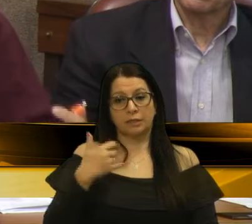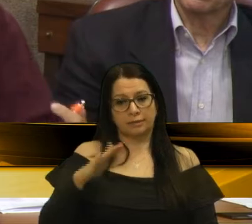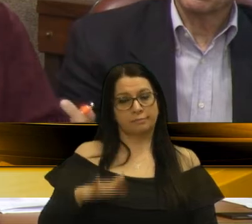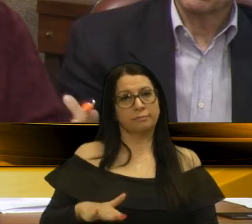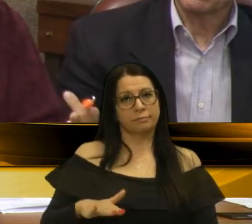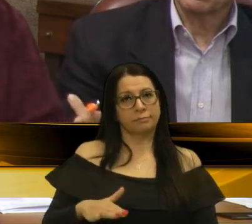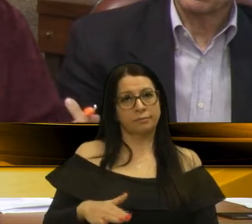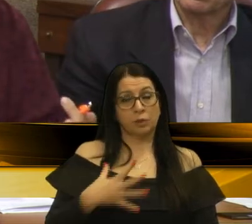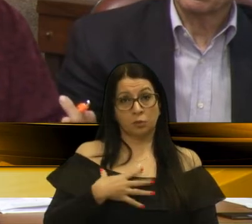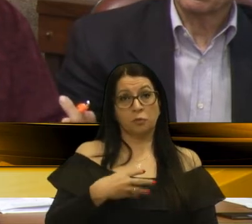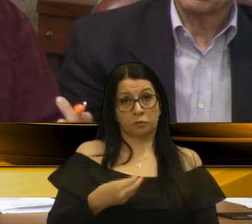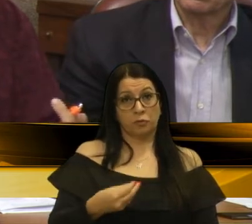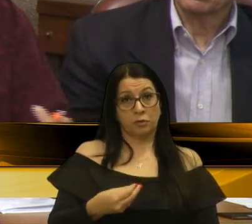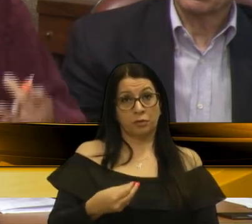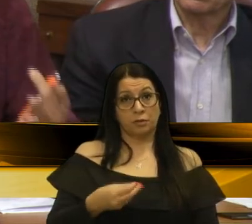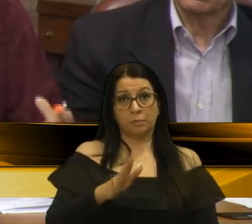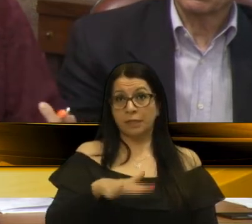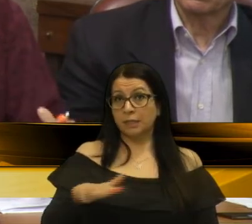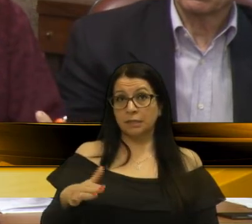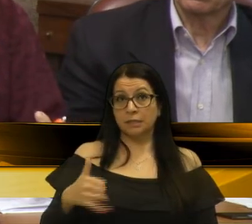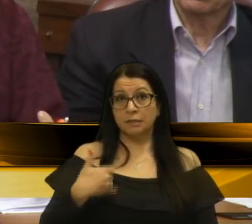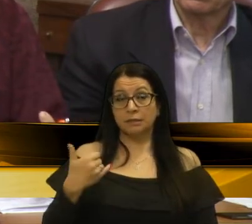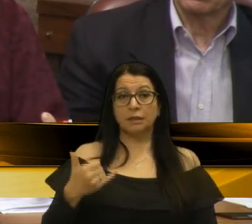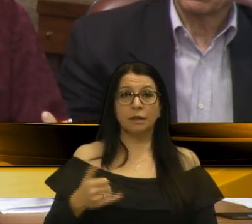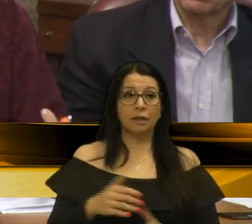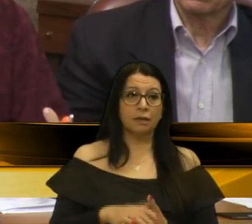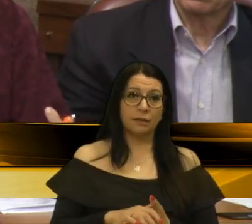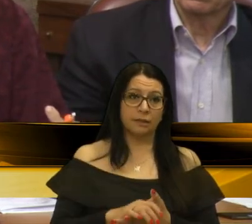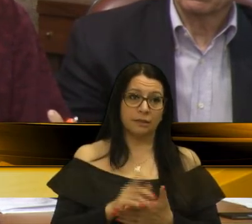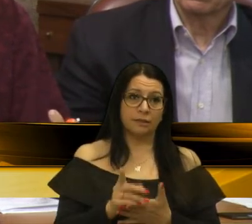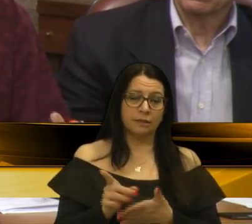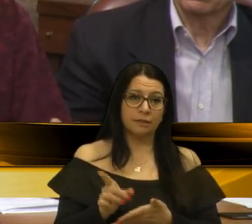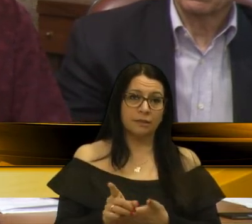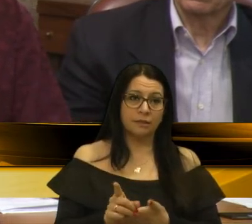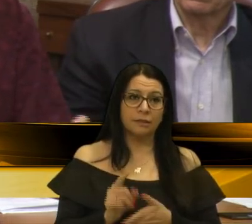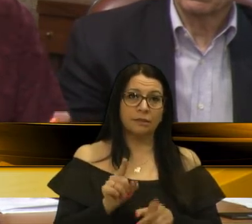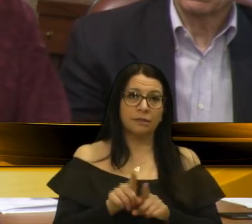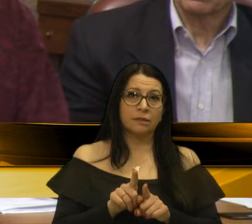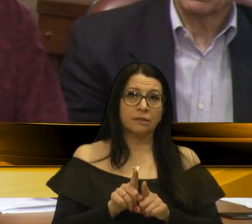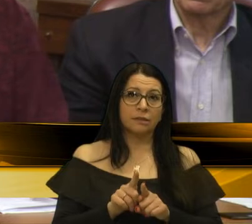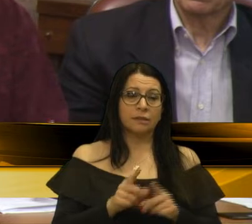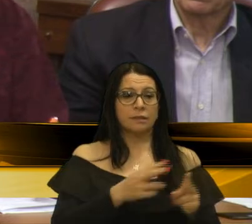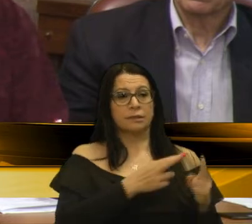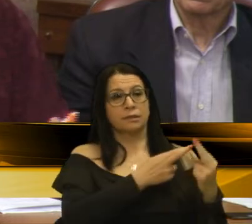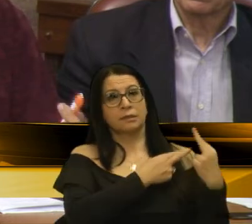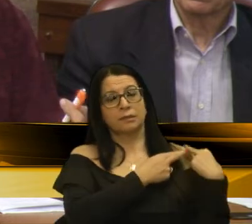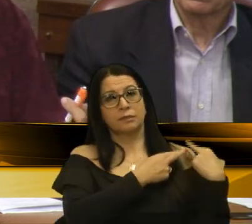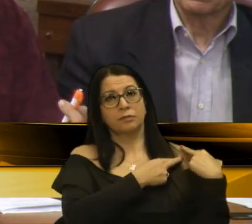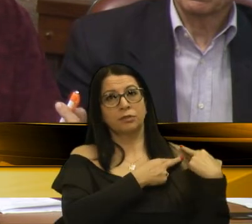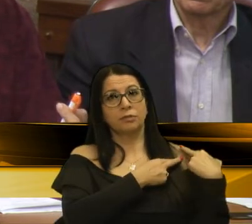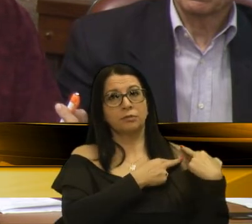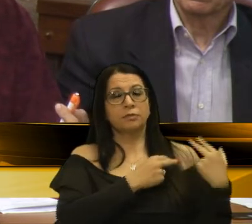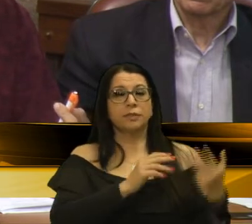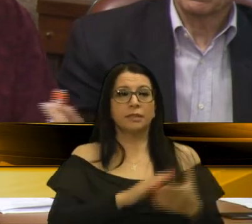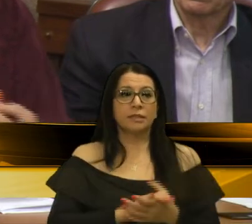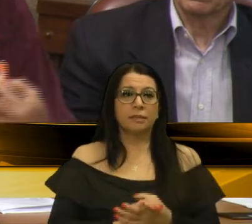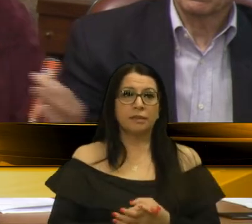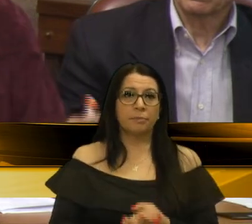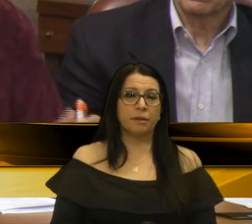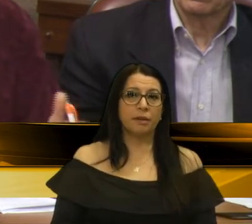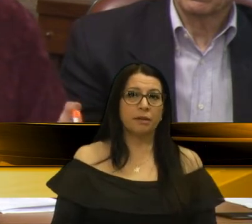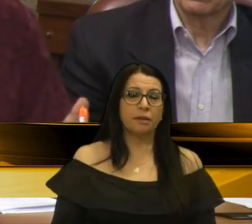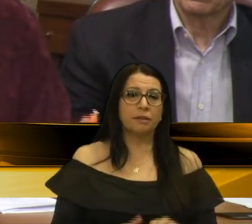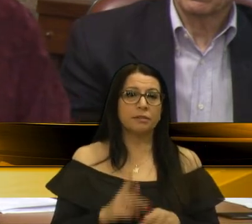é um filho, é uma criança de menor. Então, isso aí tem que ter a responsabilidade dos pais